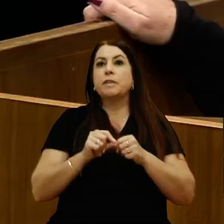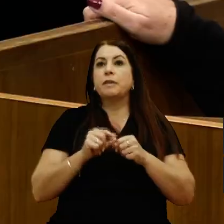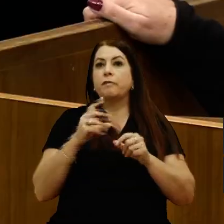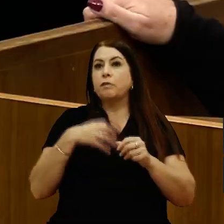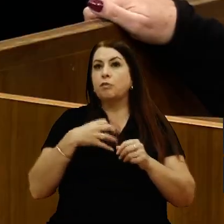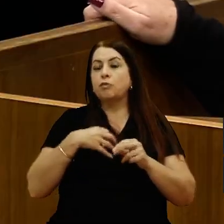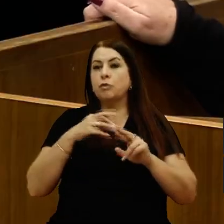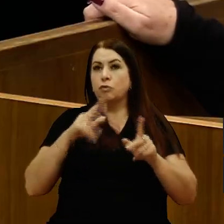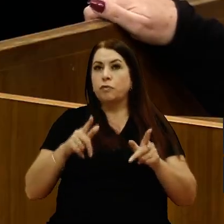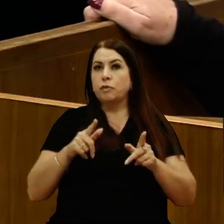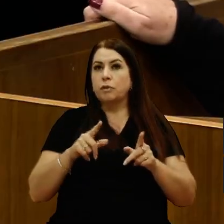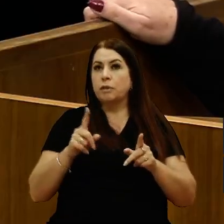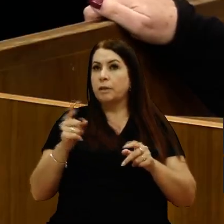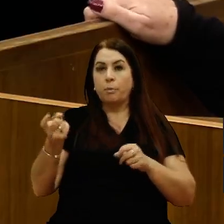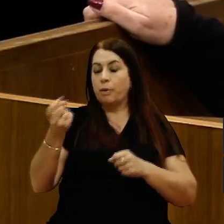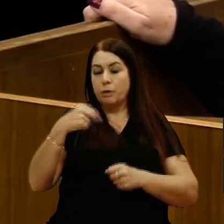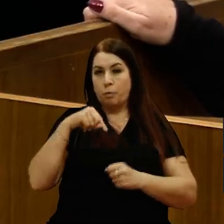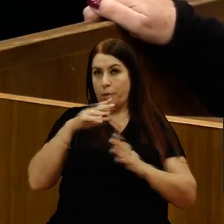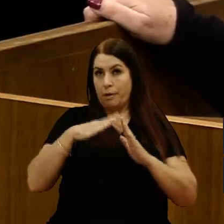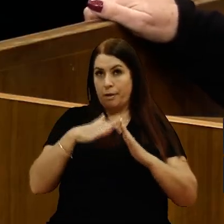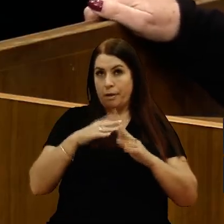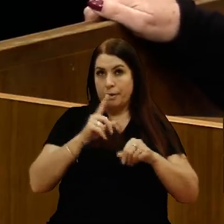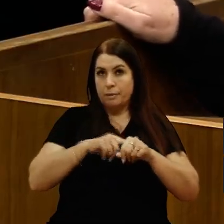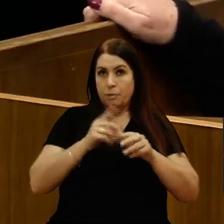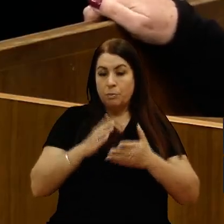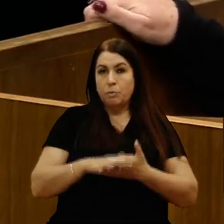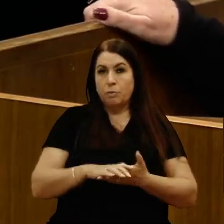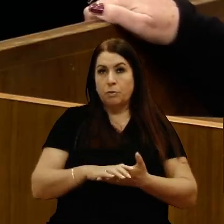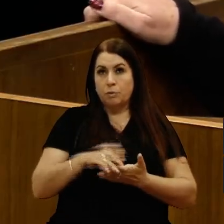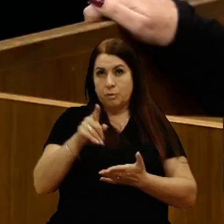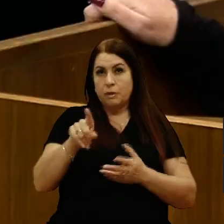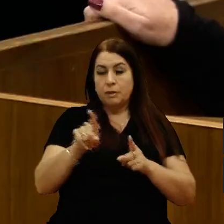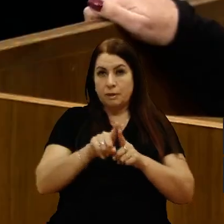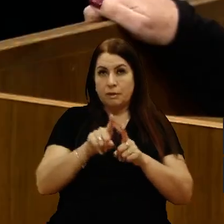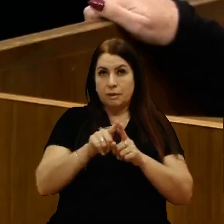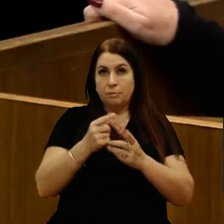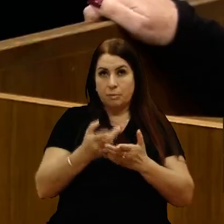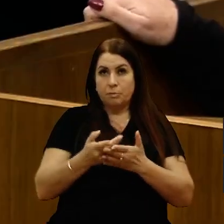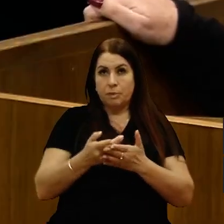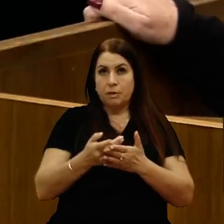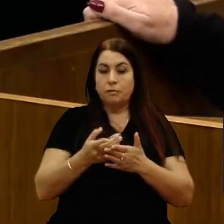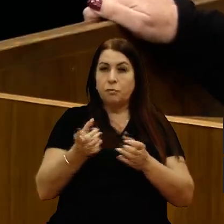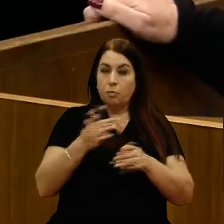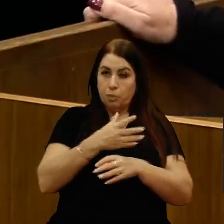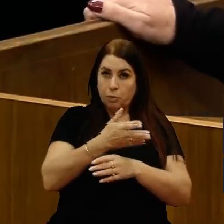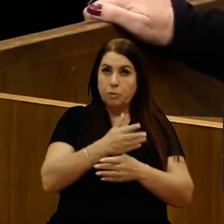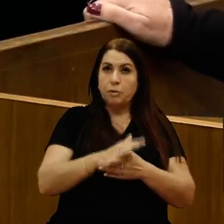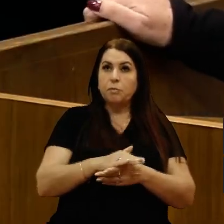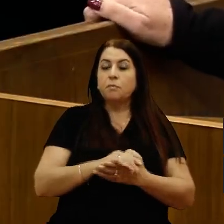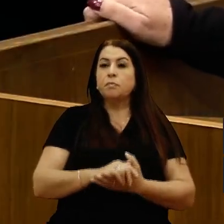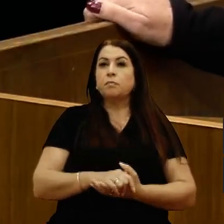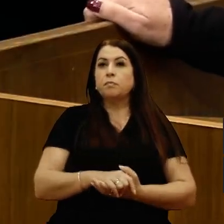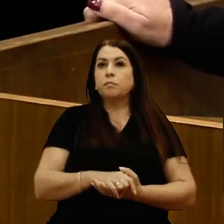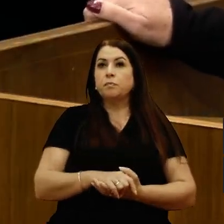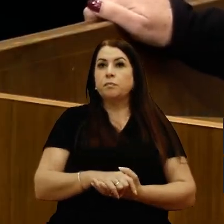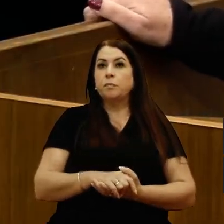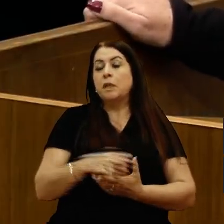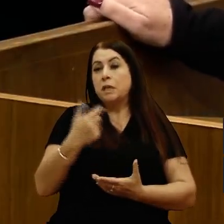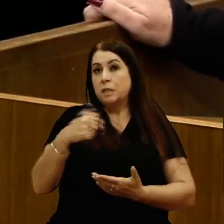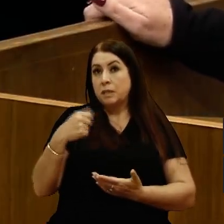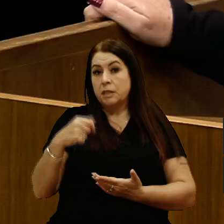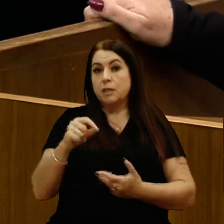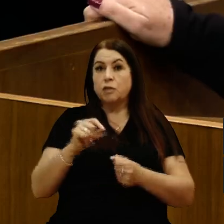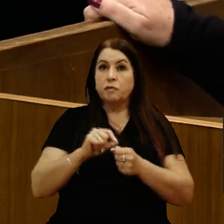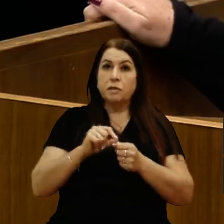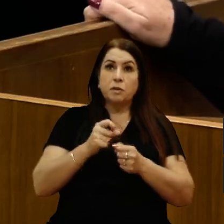forma diferente, não mandou para casa nesse momento, que o senhor também se prontificou na medida da necessidade de